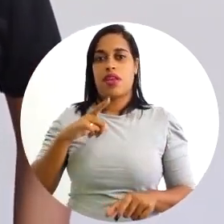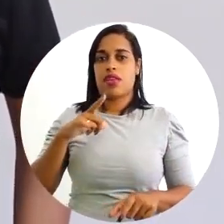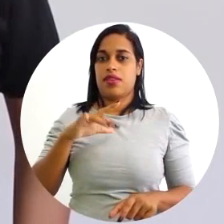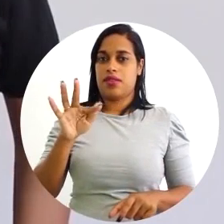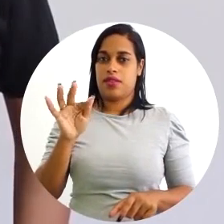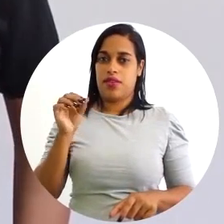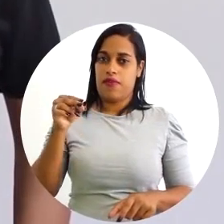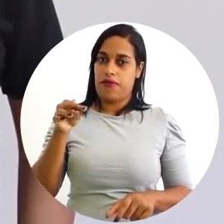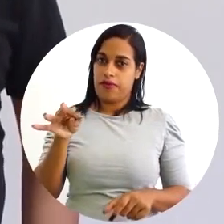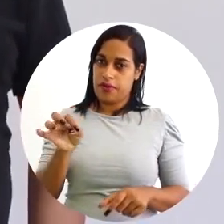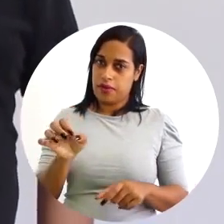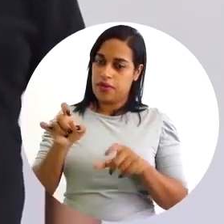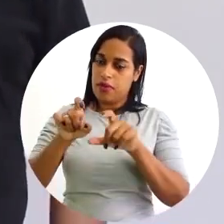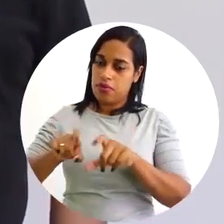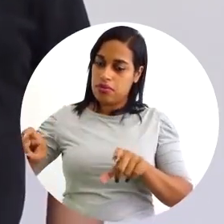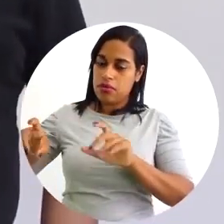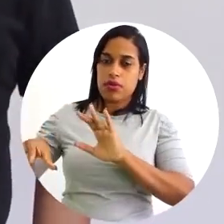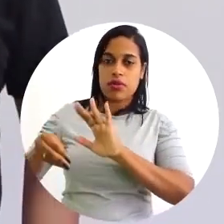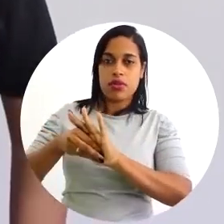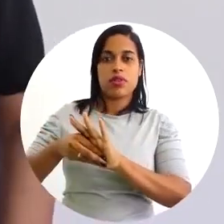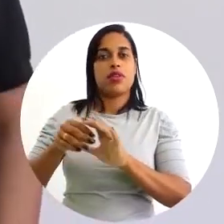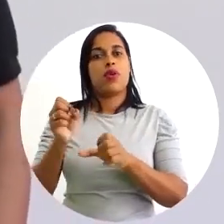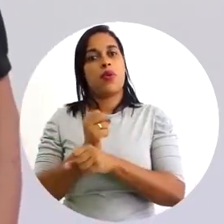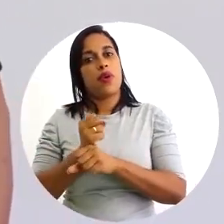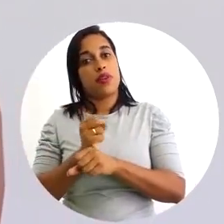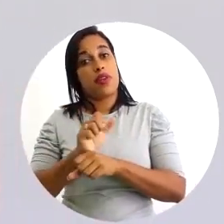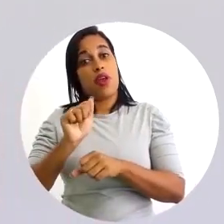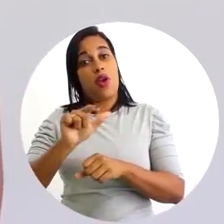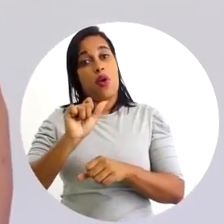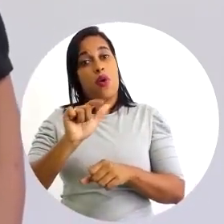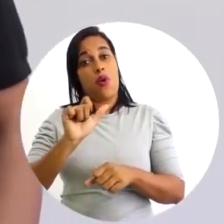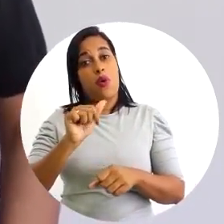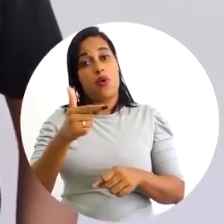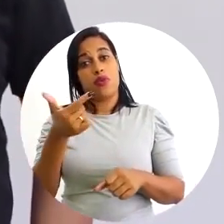fonte, que aí tem ali, ó, que foi publicado em agosto de